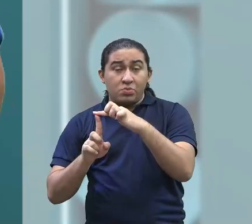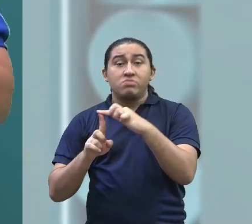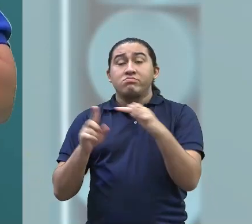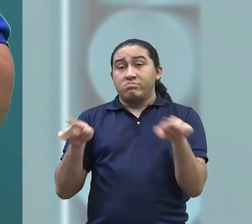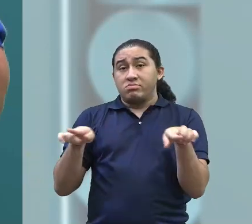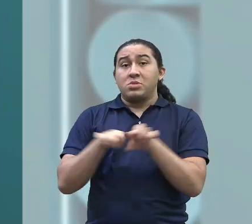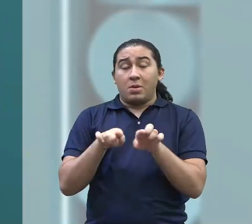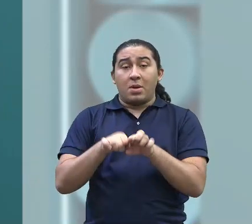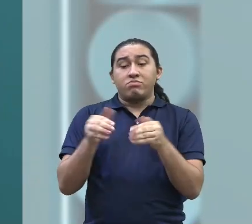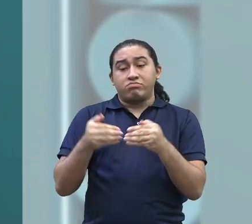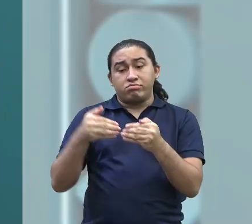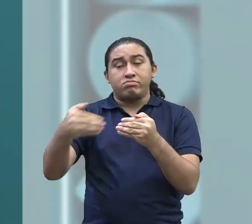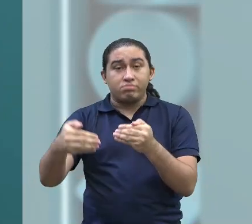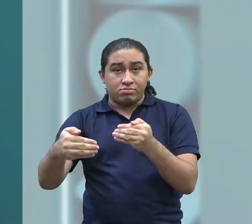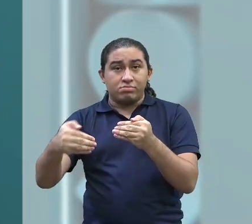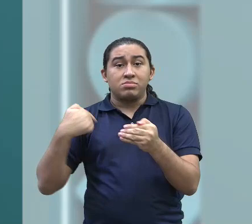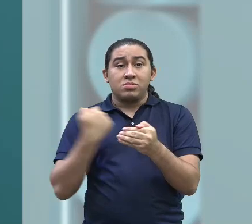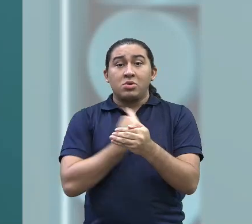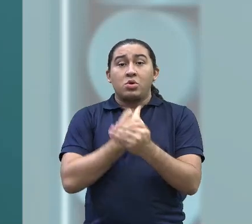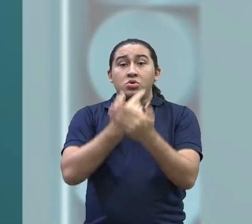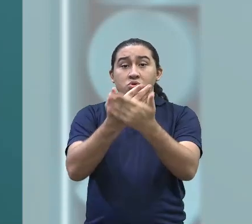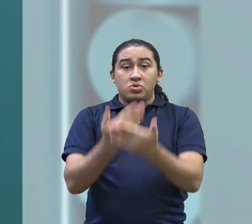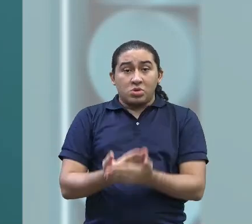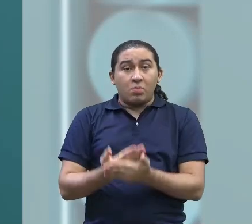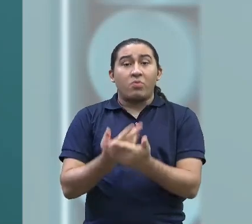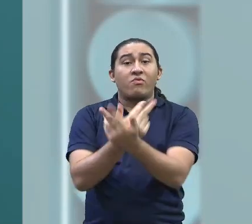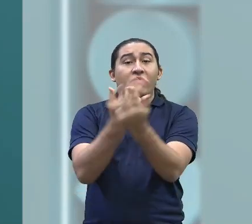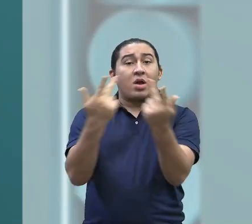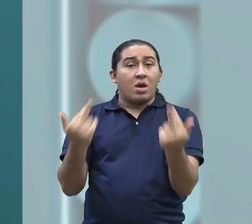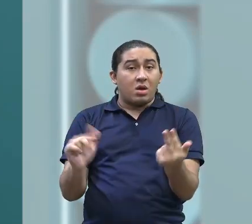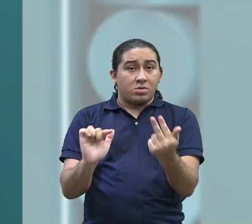longo do módulo, nós estaremos